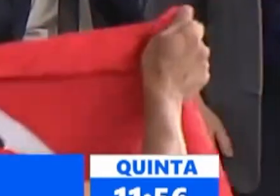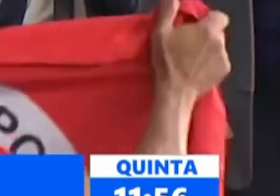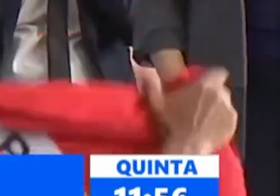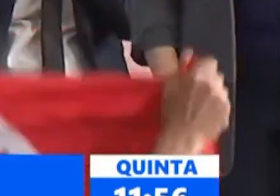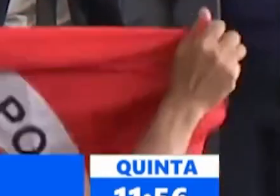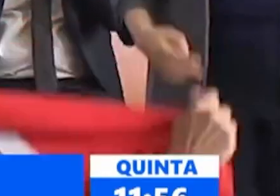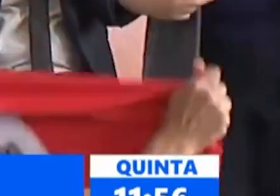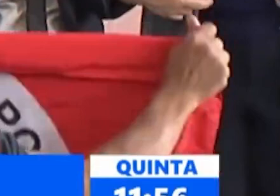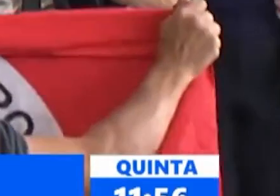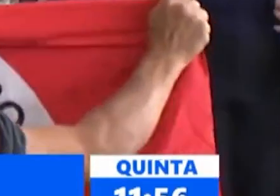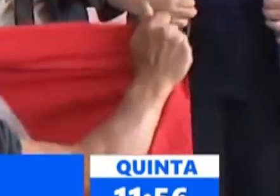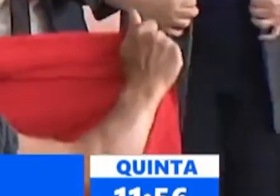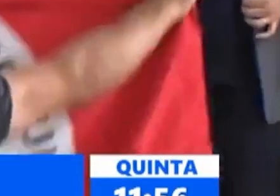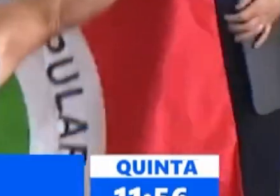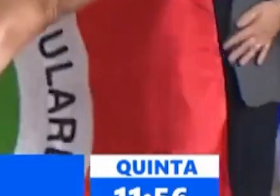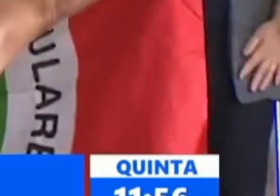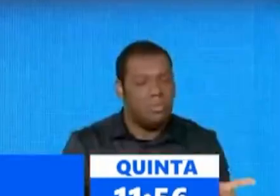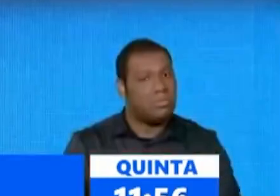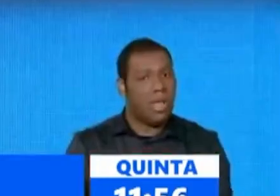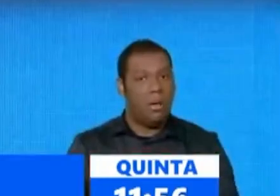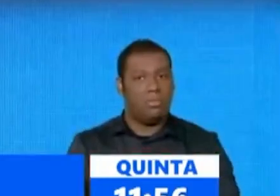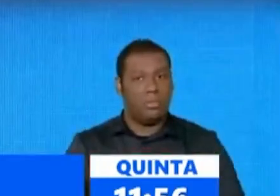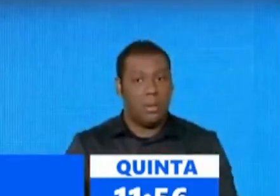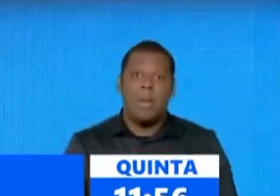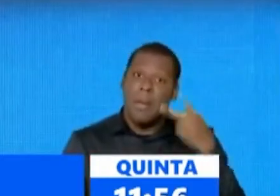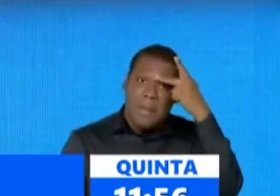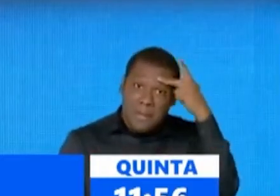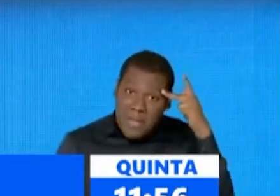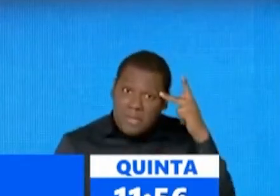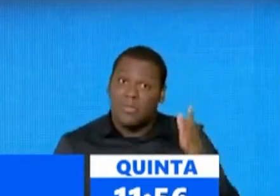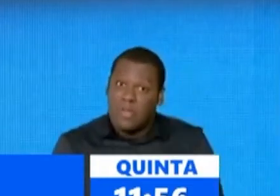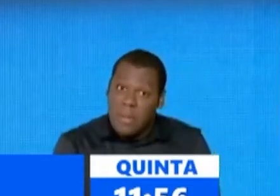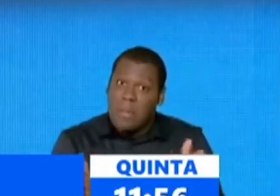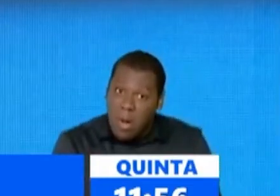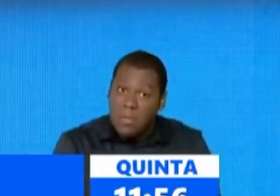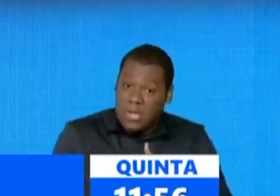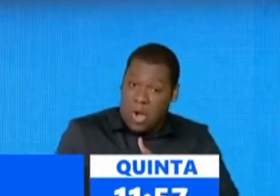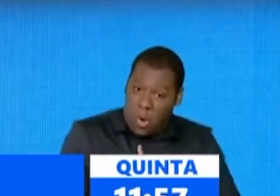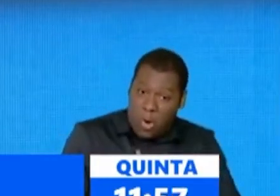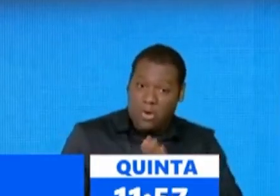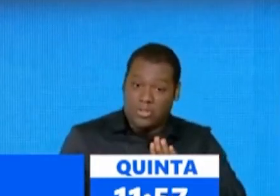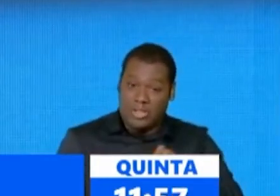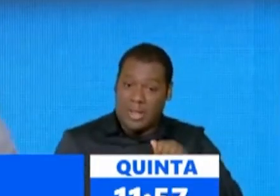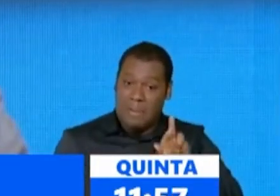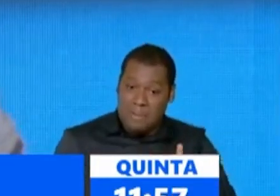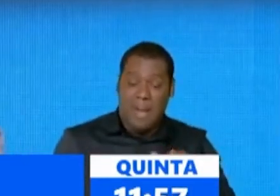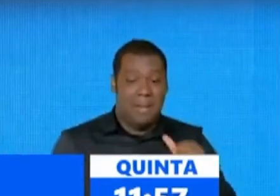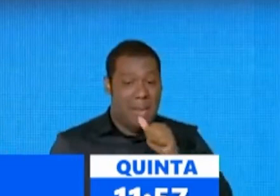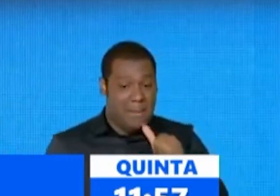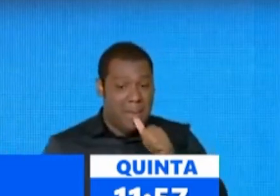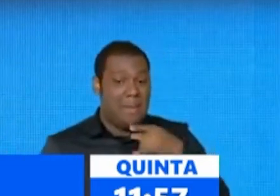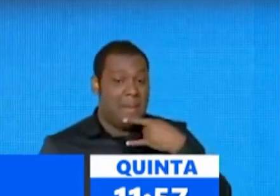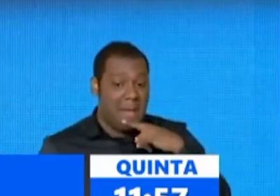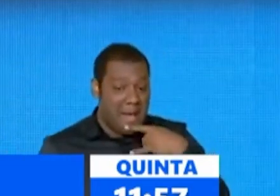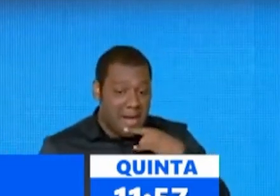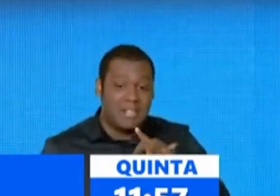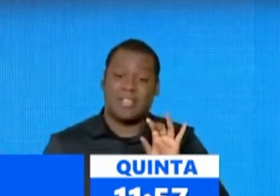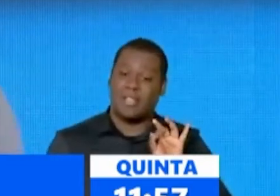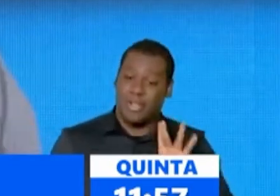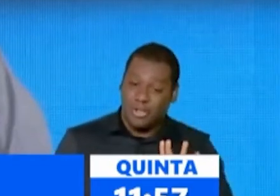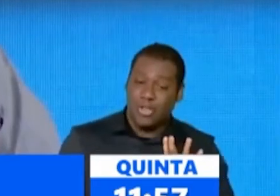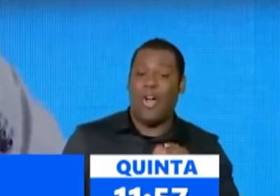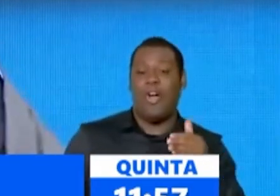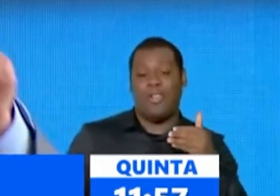qualidade de vida de famílias brasileiras. Então essas casas, companheiros, essas casas é uma premiação